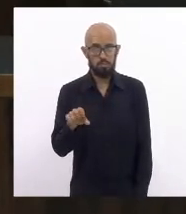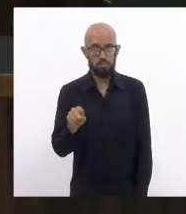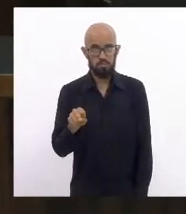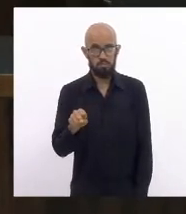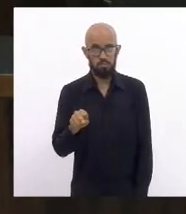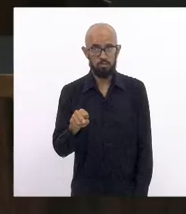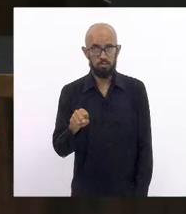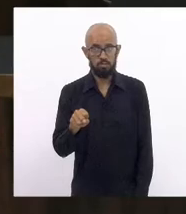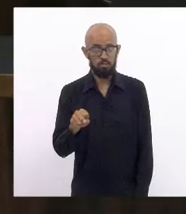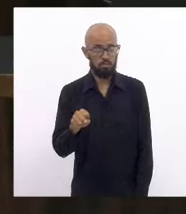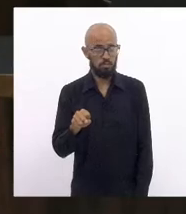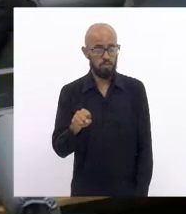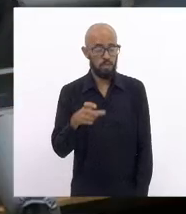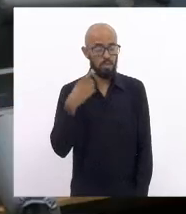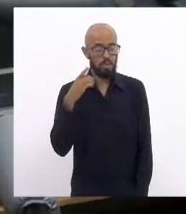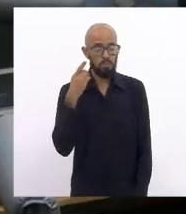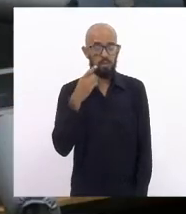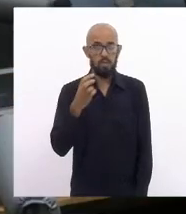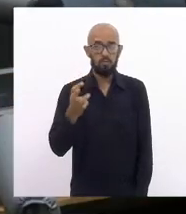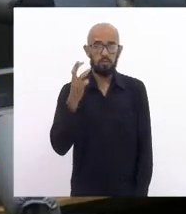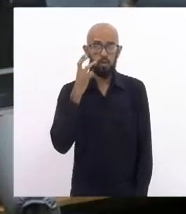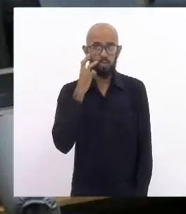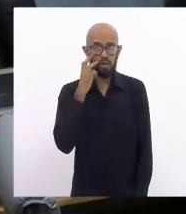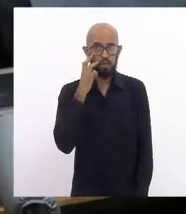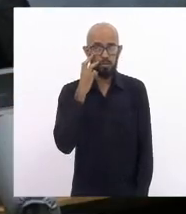Deputado Valdeque Carneiro.